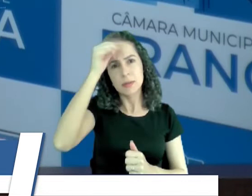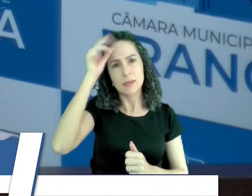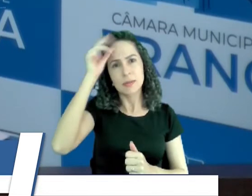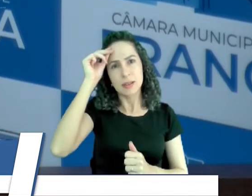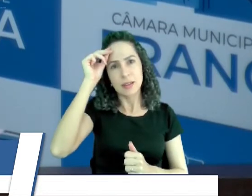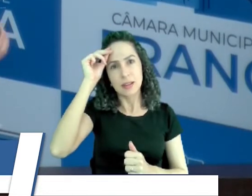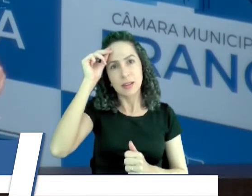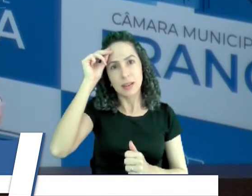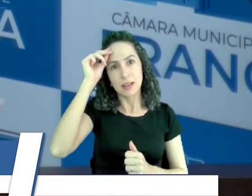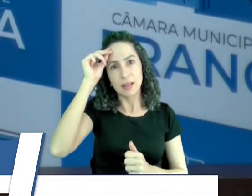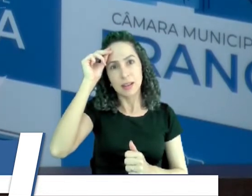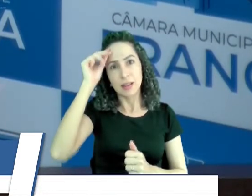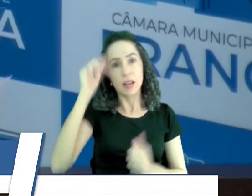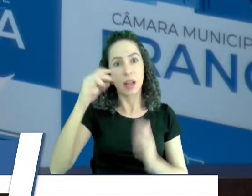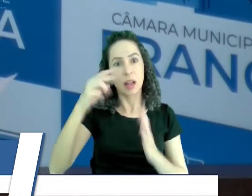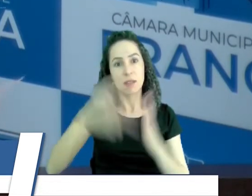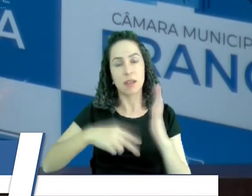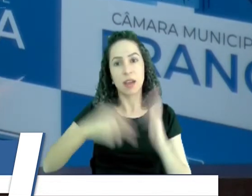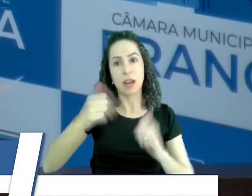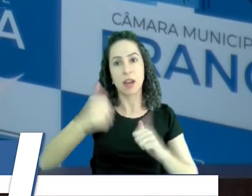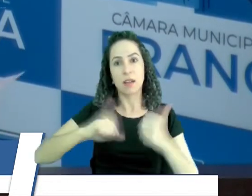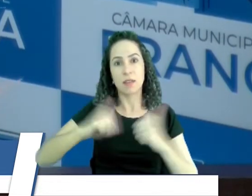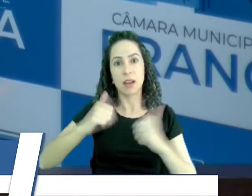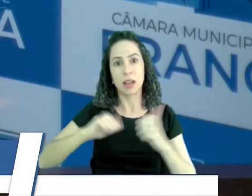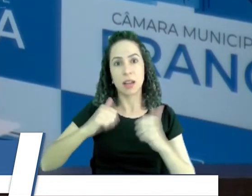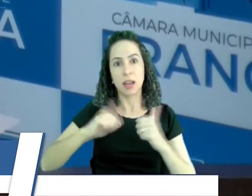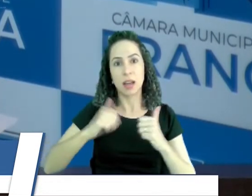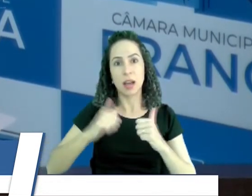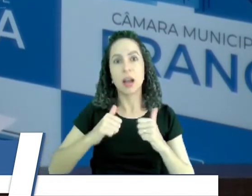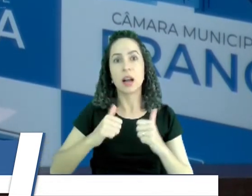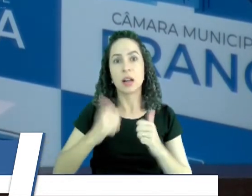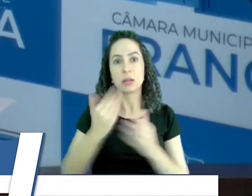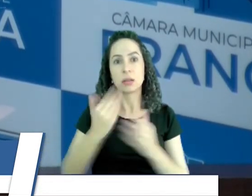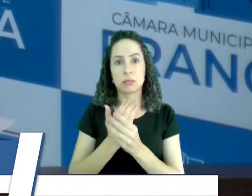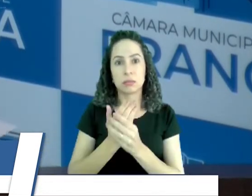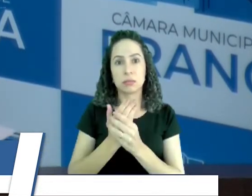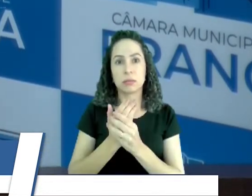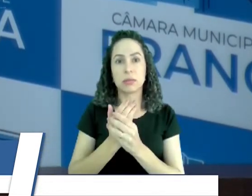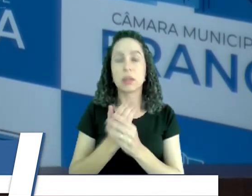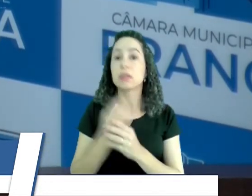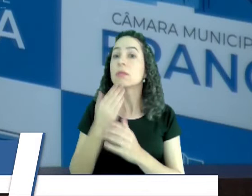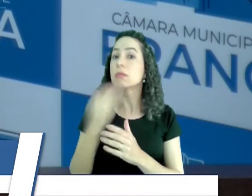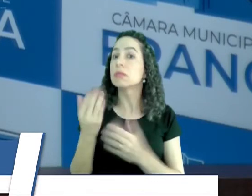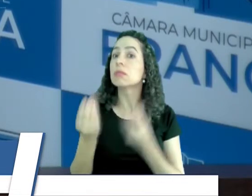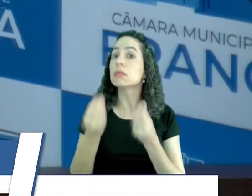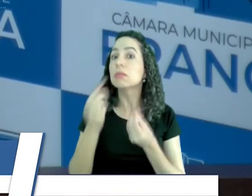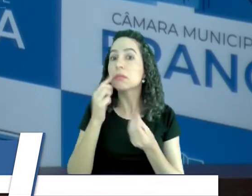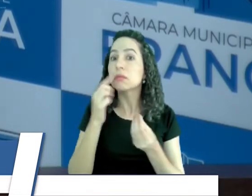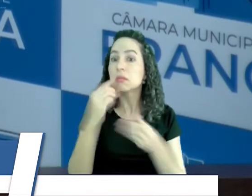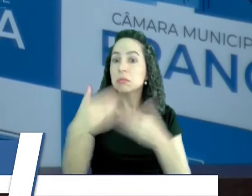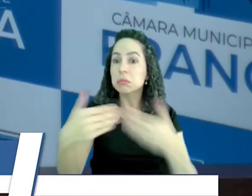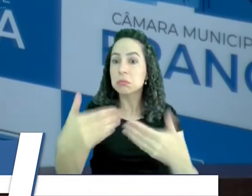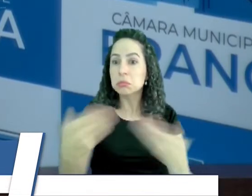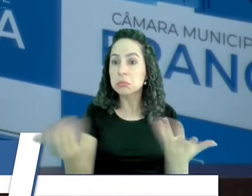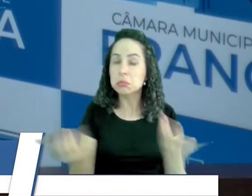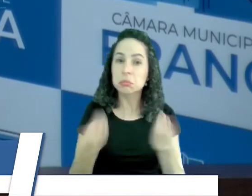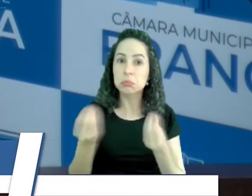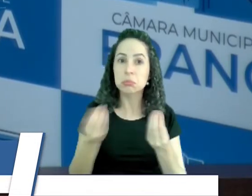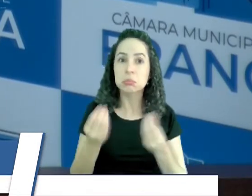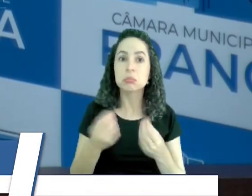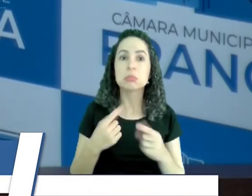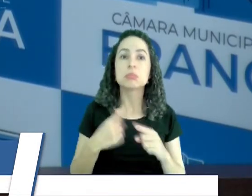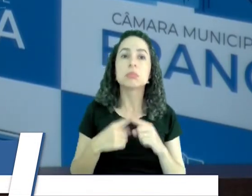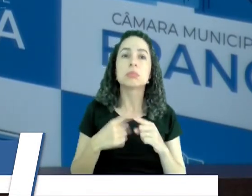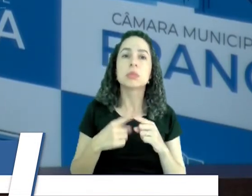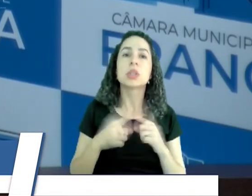mas precisa rever, o vereador, como é que está o processo, por isso até que vim aqui também, porque já está